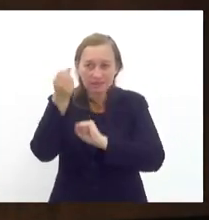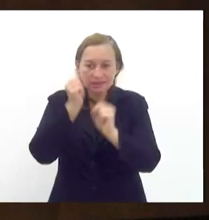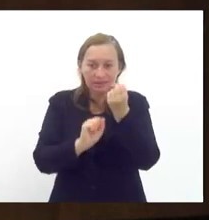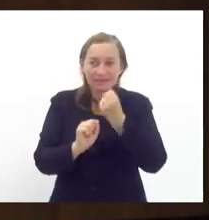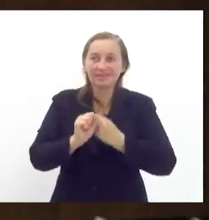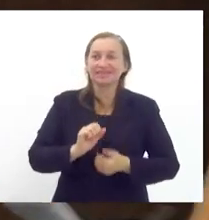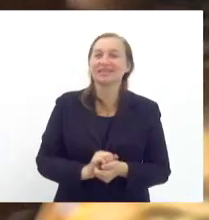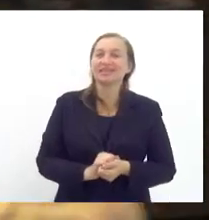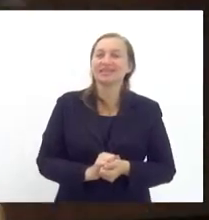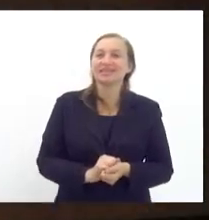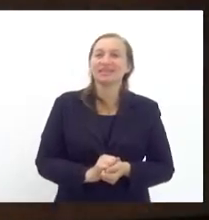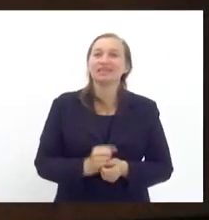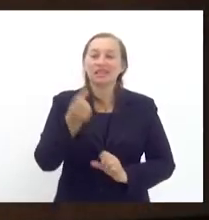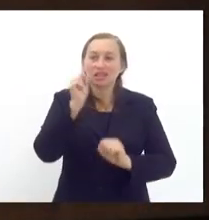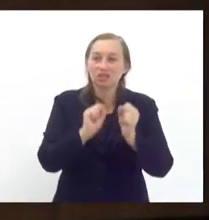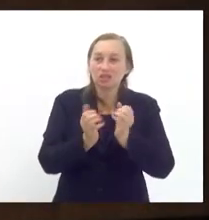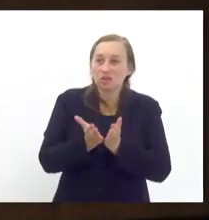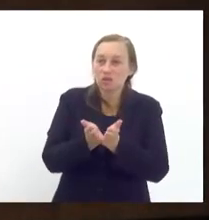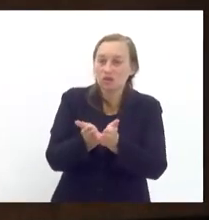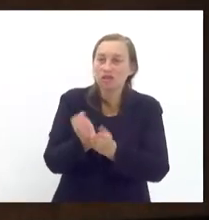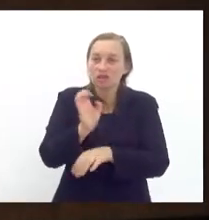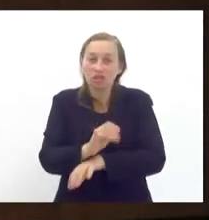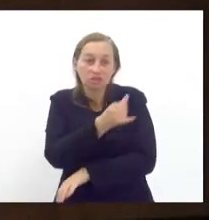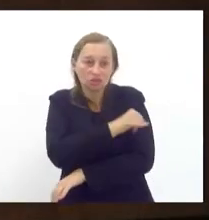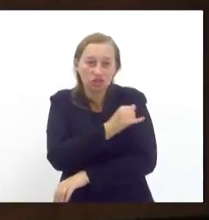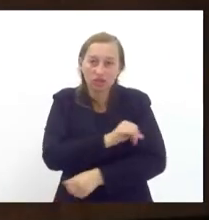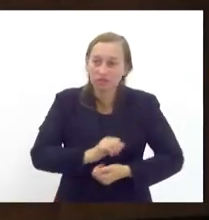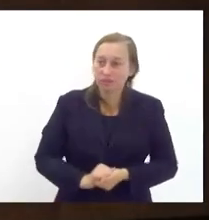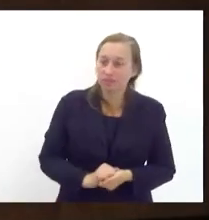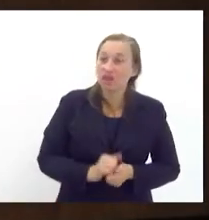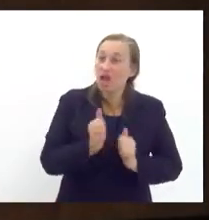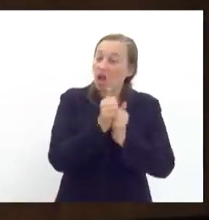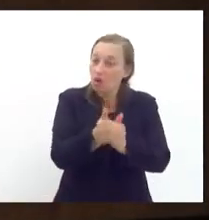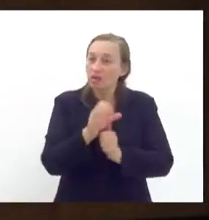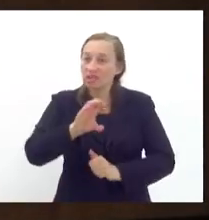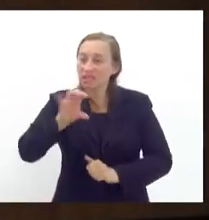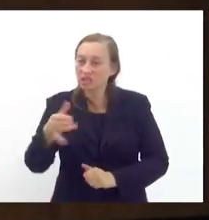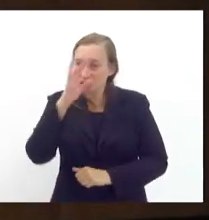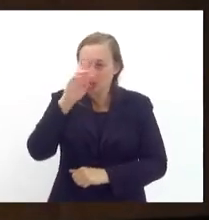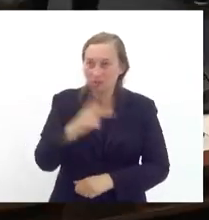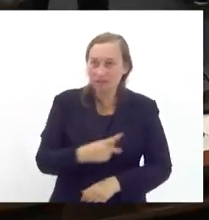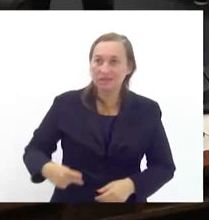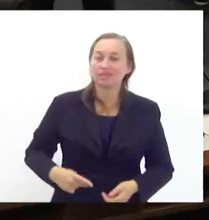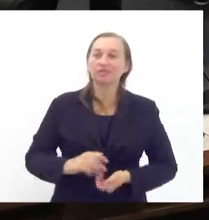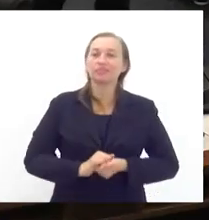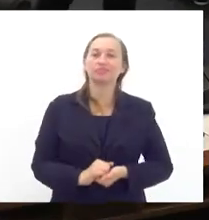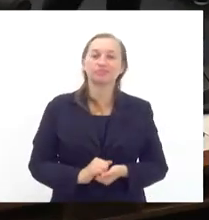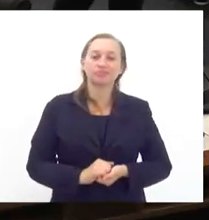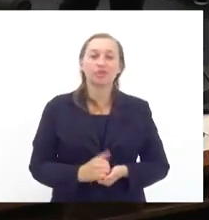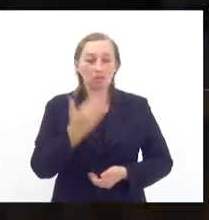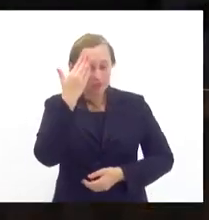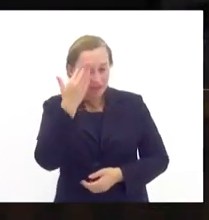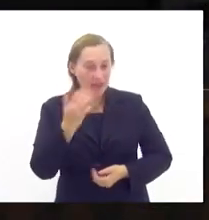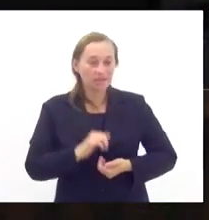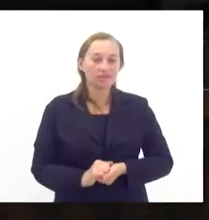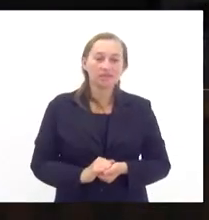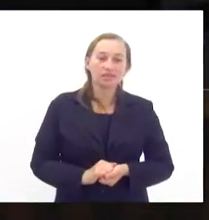da indústria Náutica serão instalado no Rio de Janeiro companheiro ccj senhor presidente Obrigado